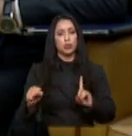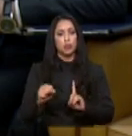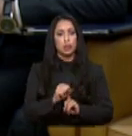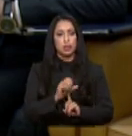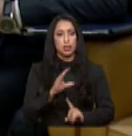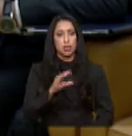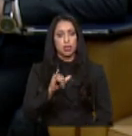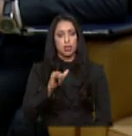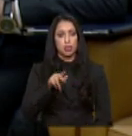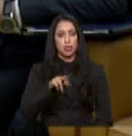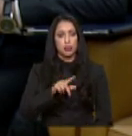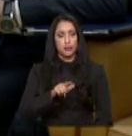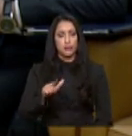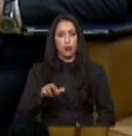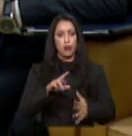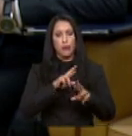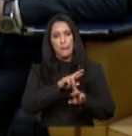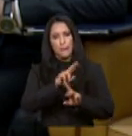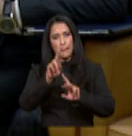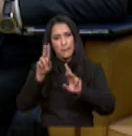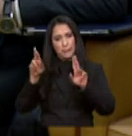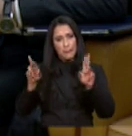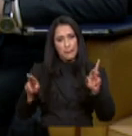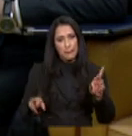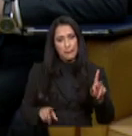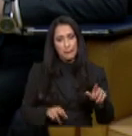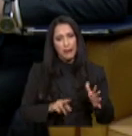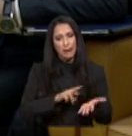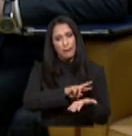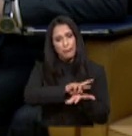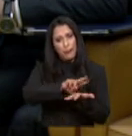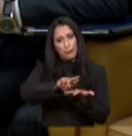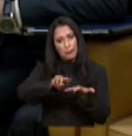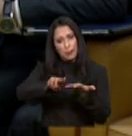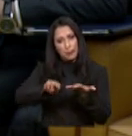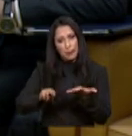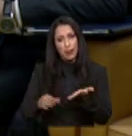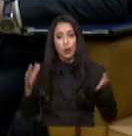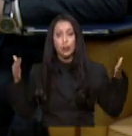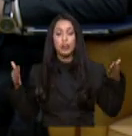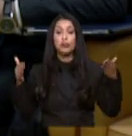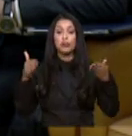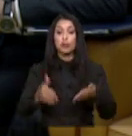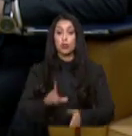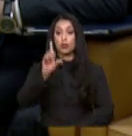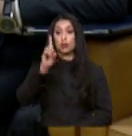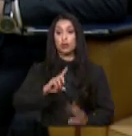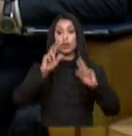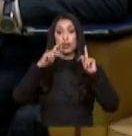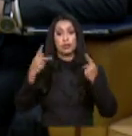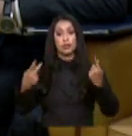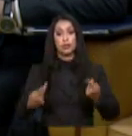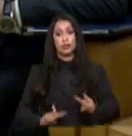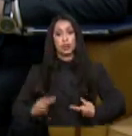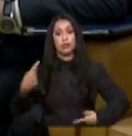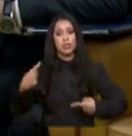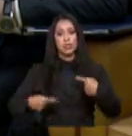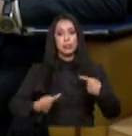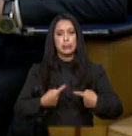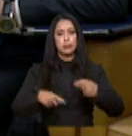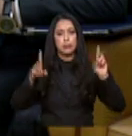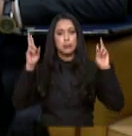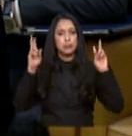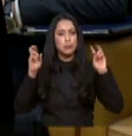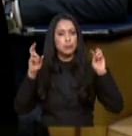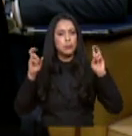em sua diversidade, procura trazer oral, o enfoque dos direitos humanos para julgações essa discussão. Que tratam de supostas